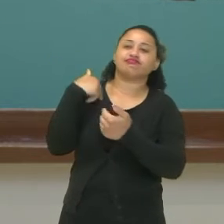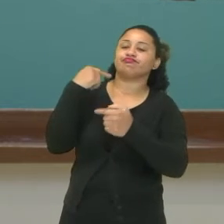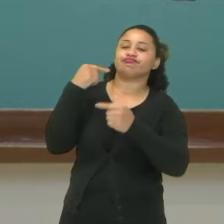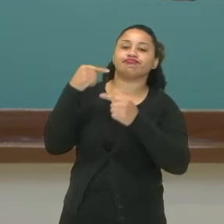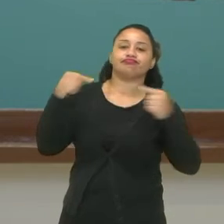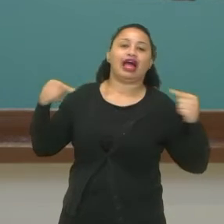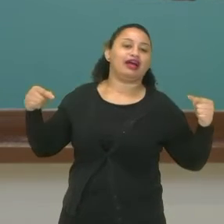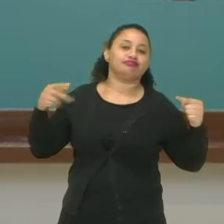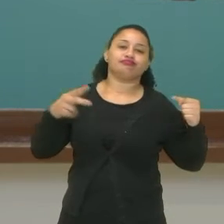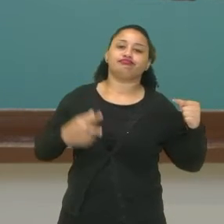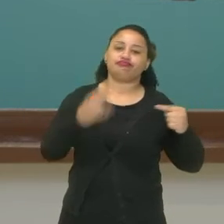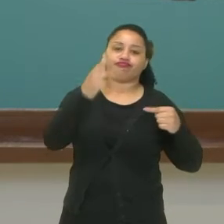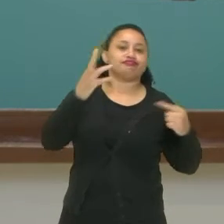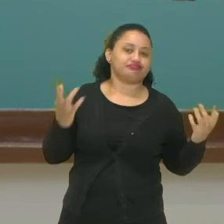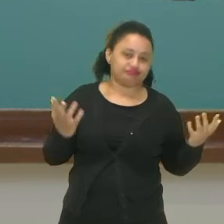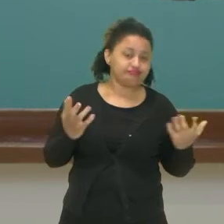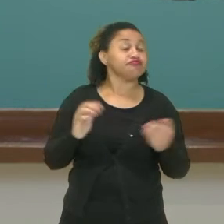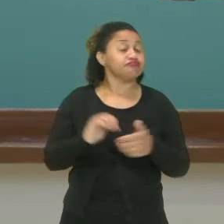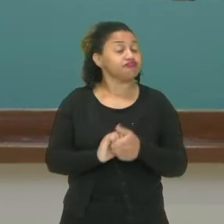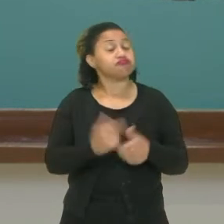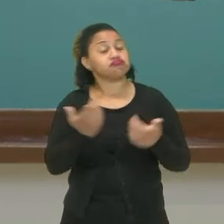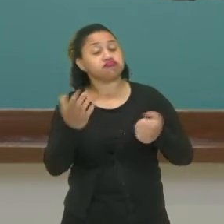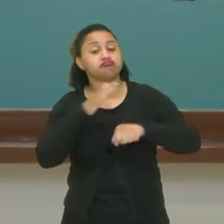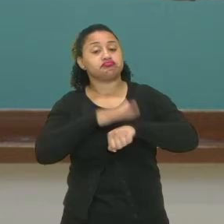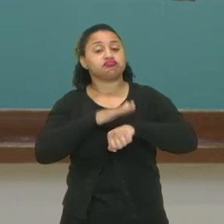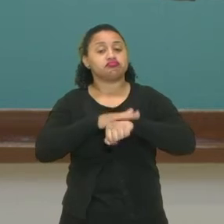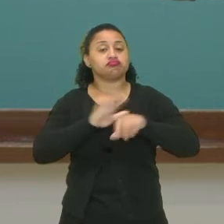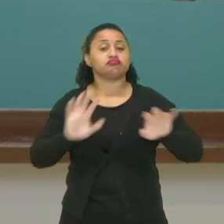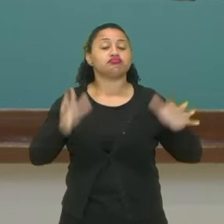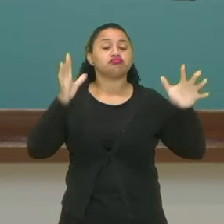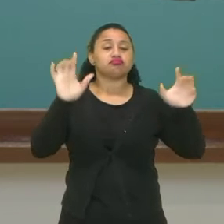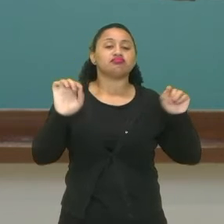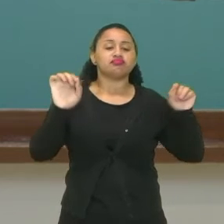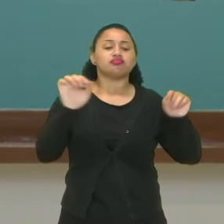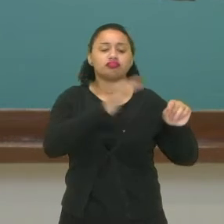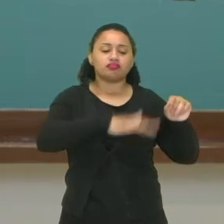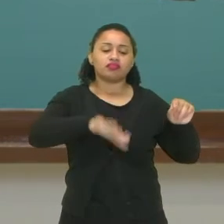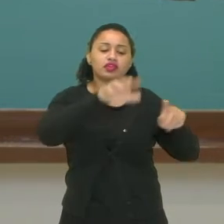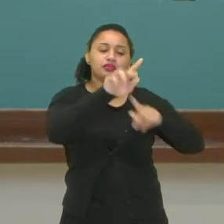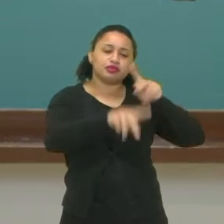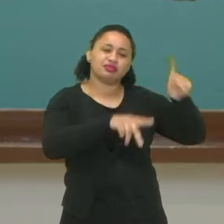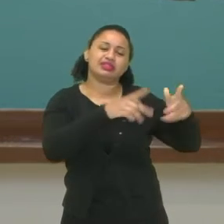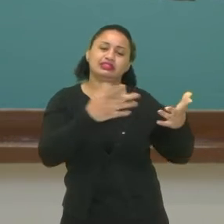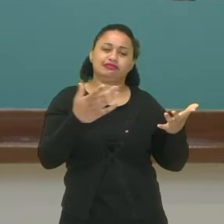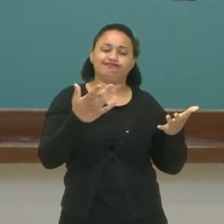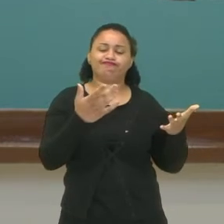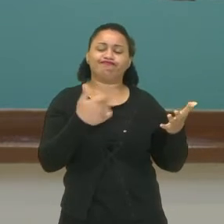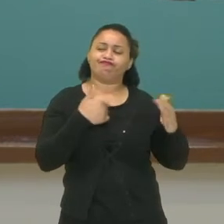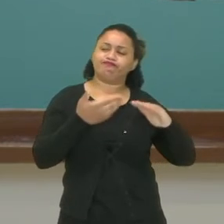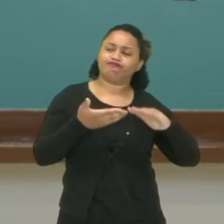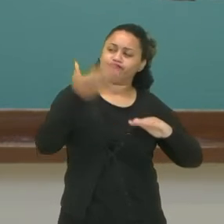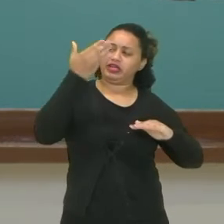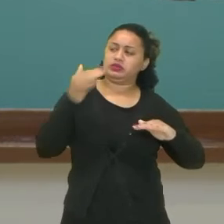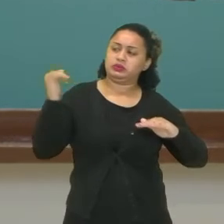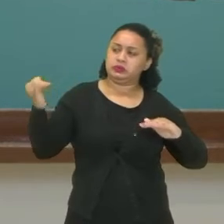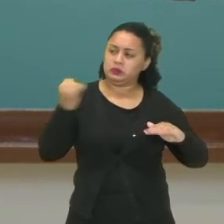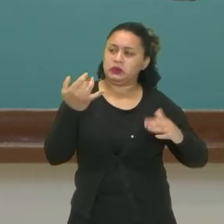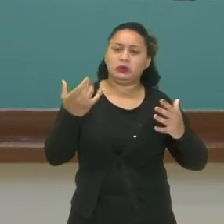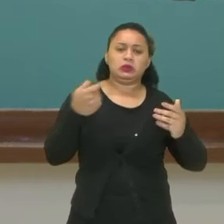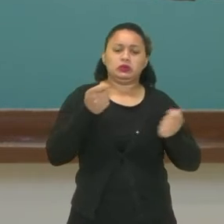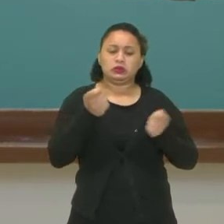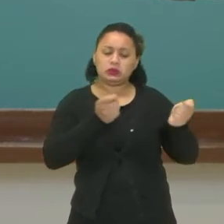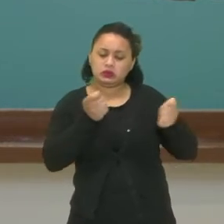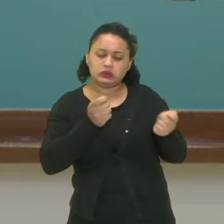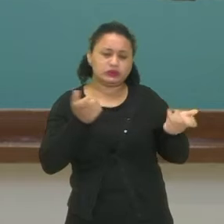rompe, né? E é nesse momento em que a insatisfação com esse aumento de impostos, com o controle